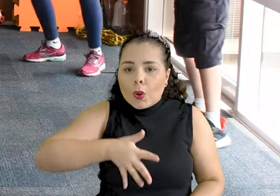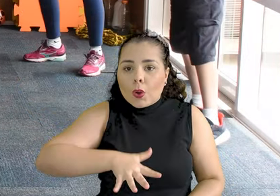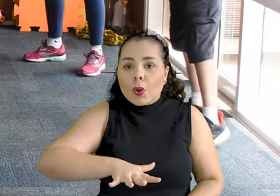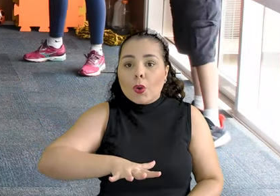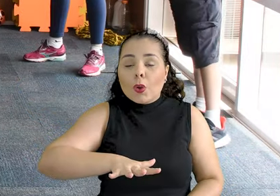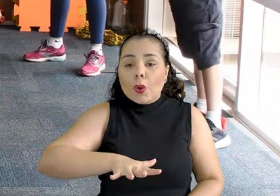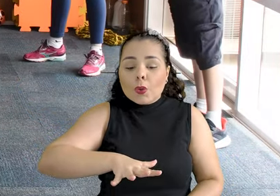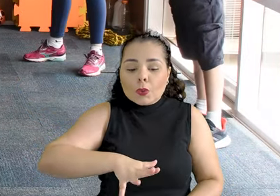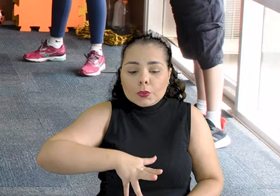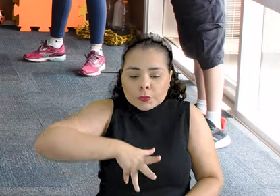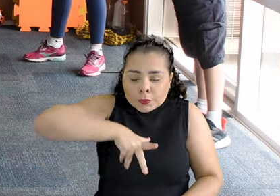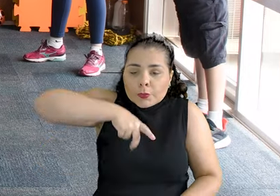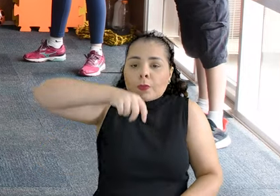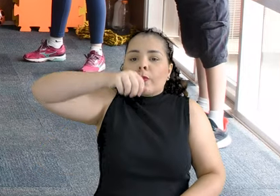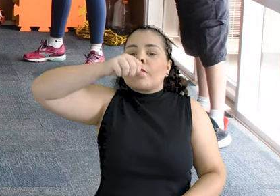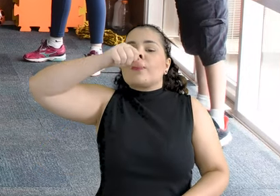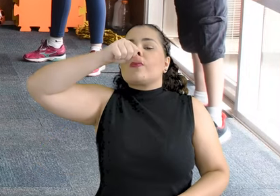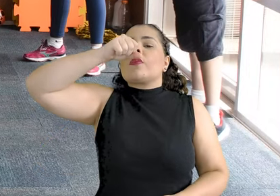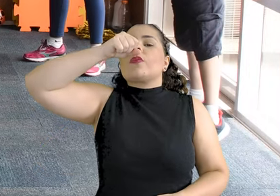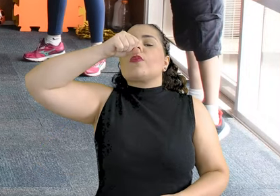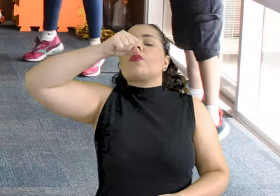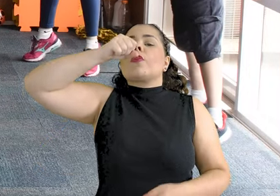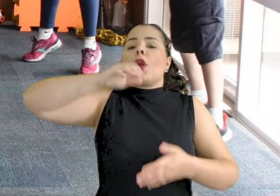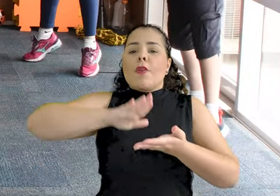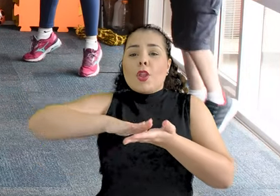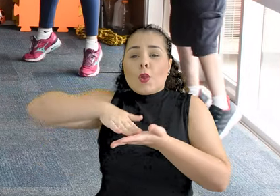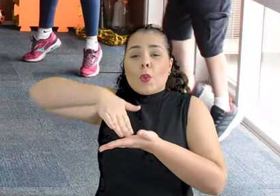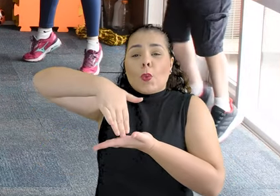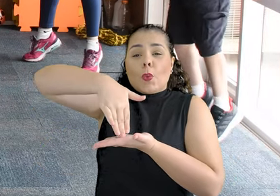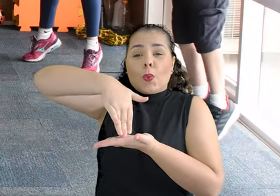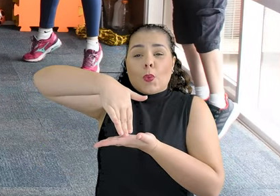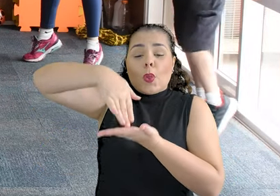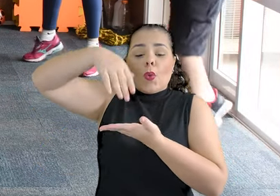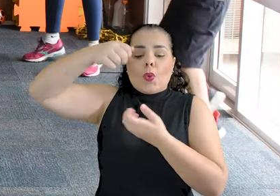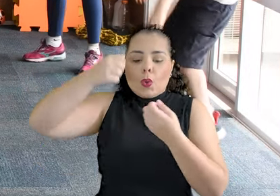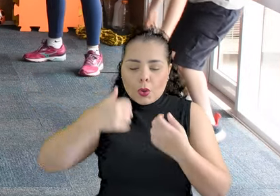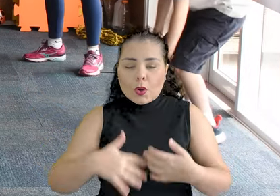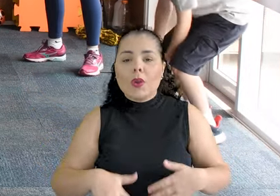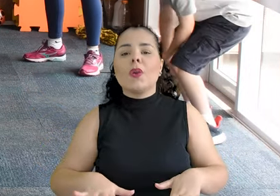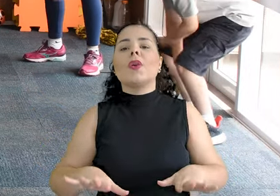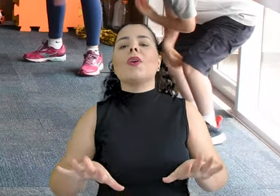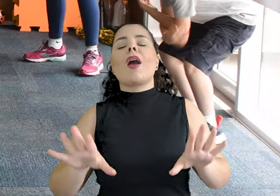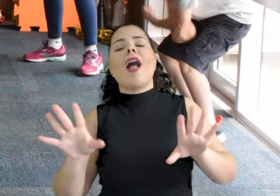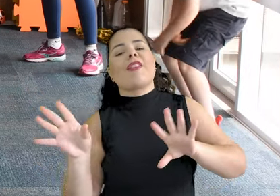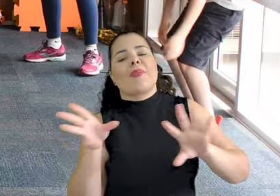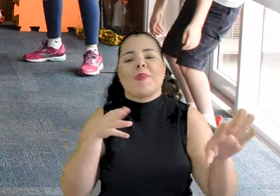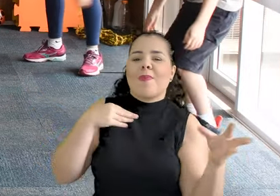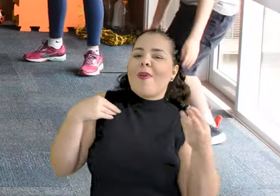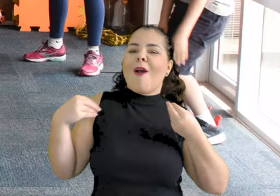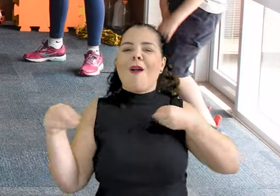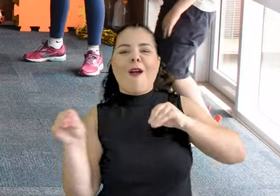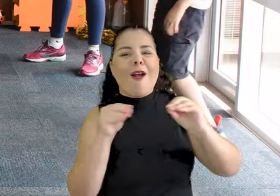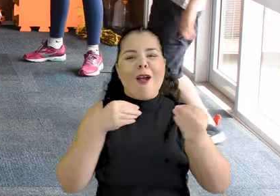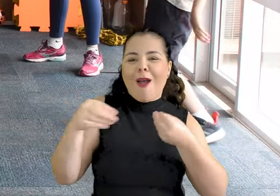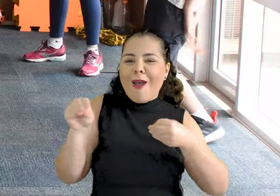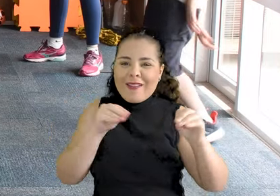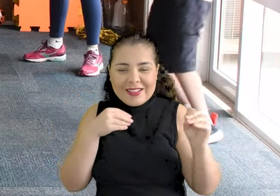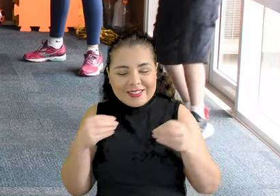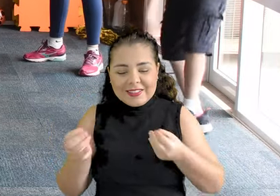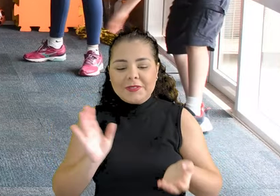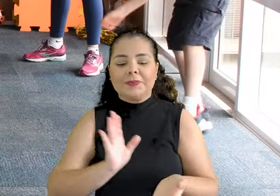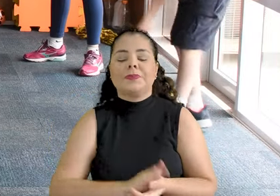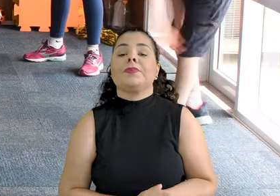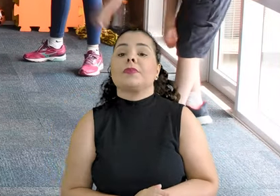E mais uma vez. Bem alto agora na pontinha do pé e desmancha igual um marshmallow